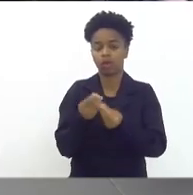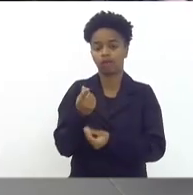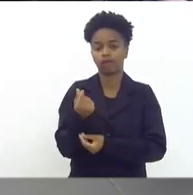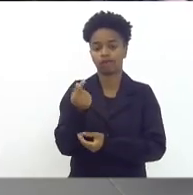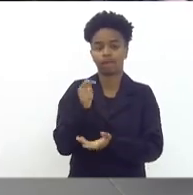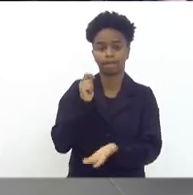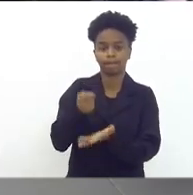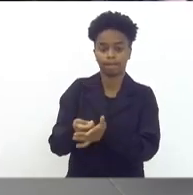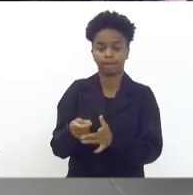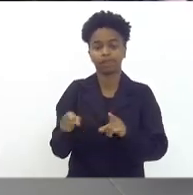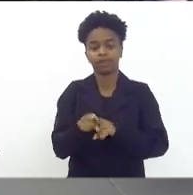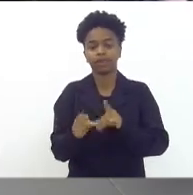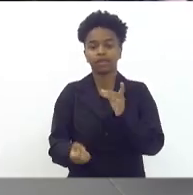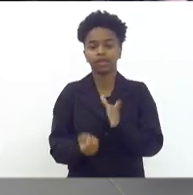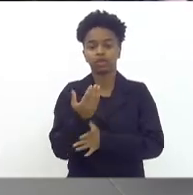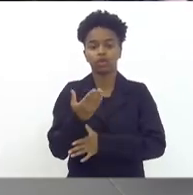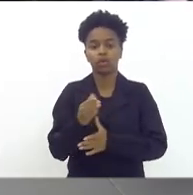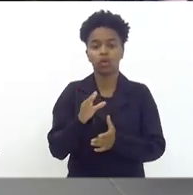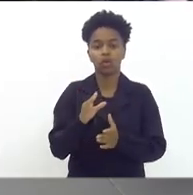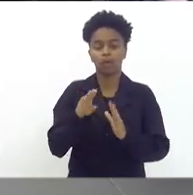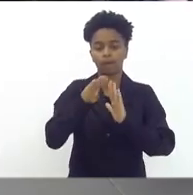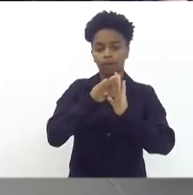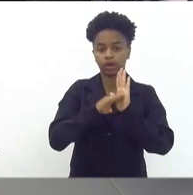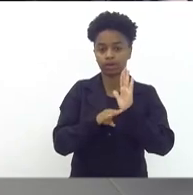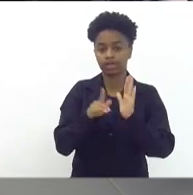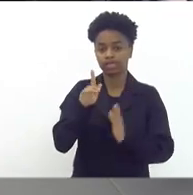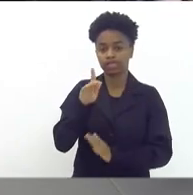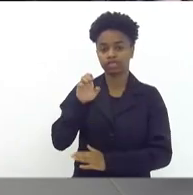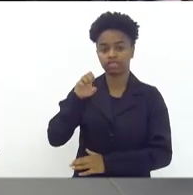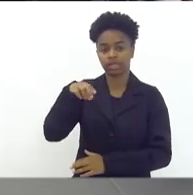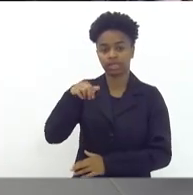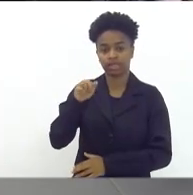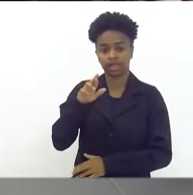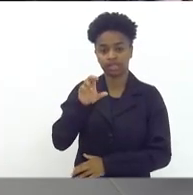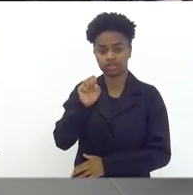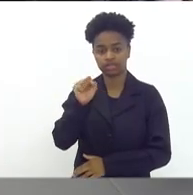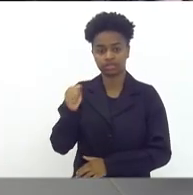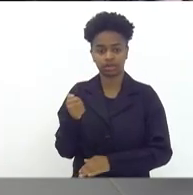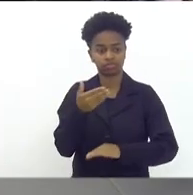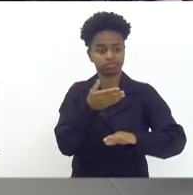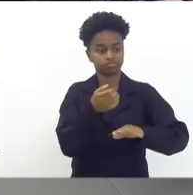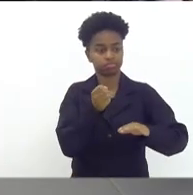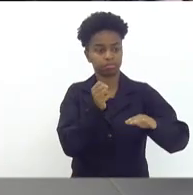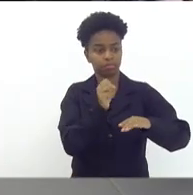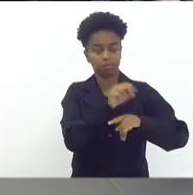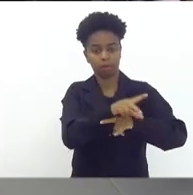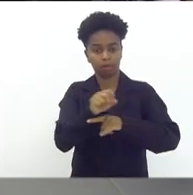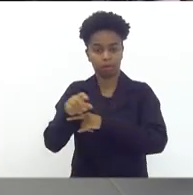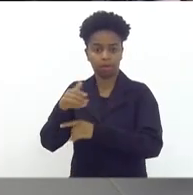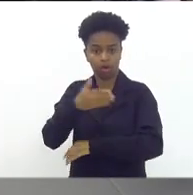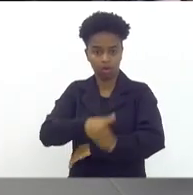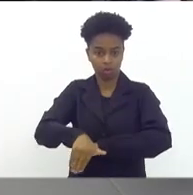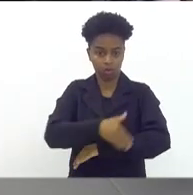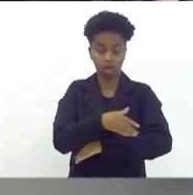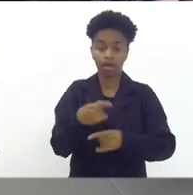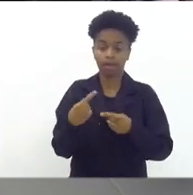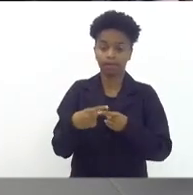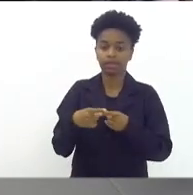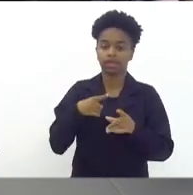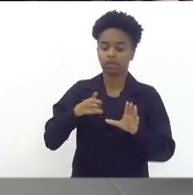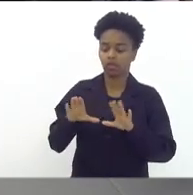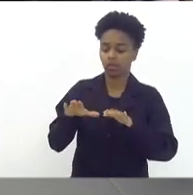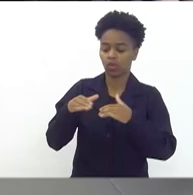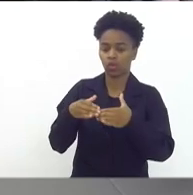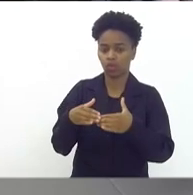o programa genesa na rua que é o quê uma equipe altamente dedicada que em havendo situações